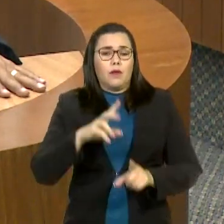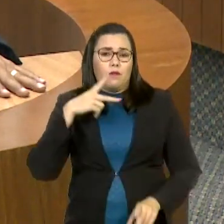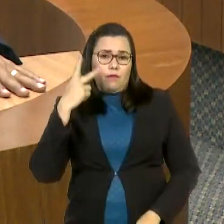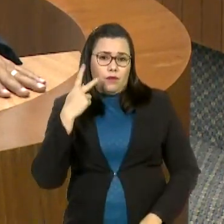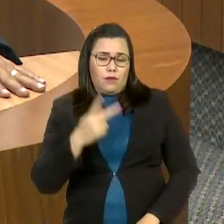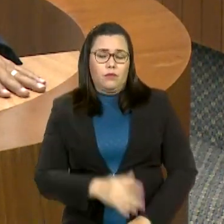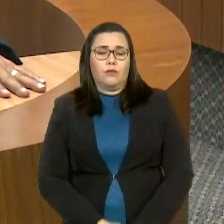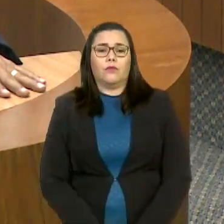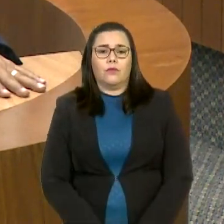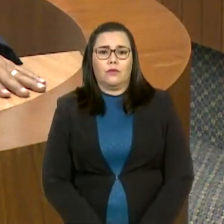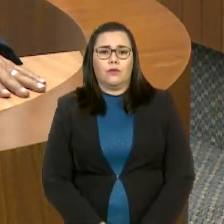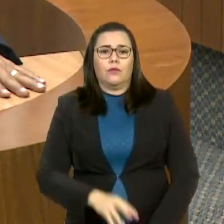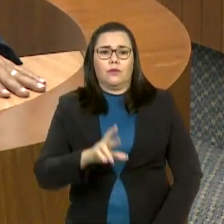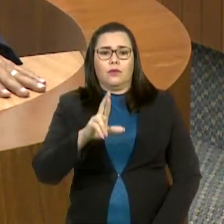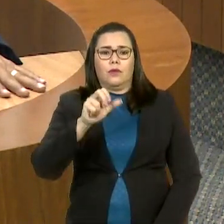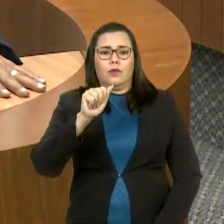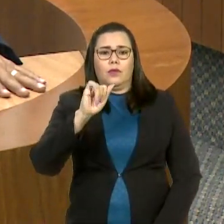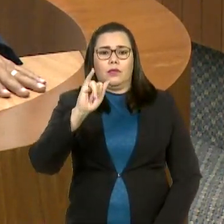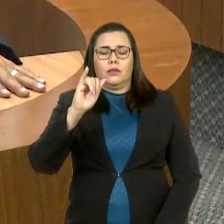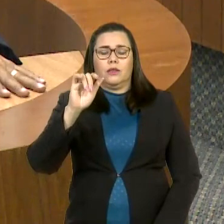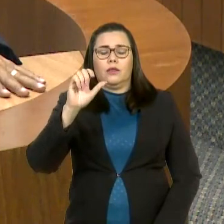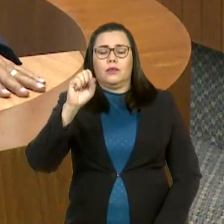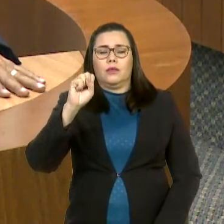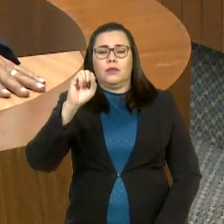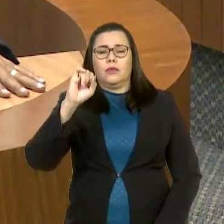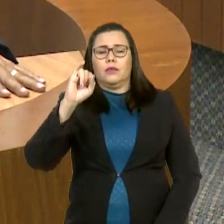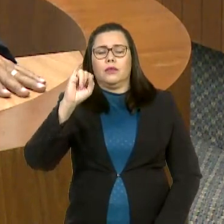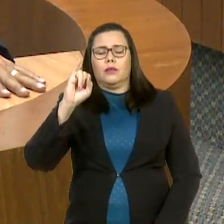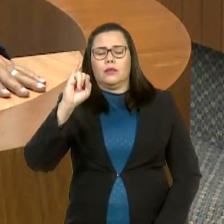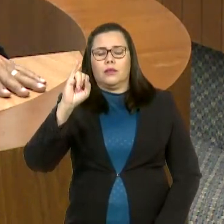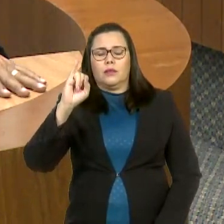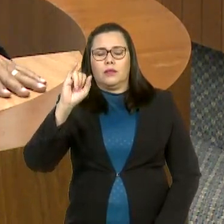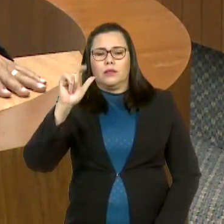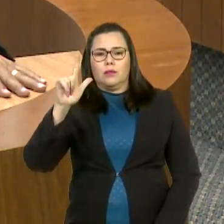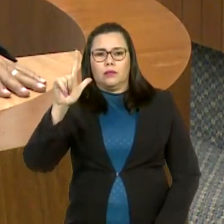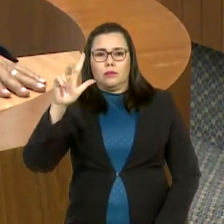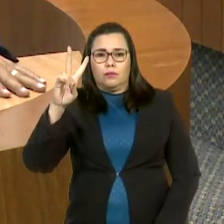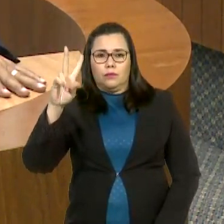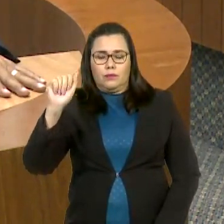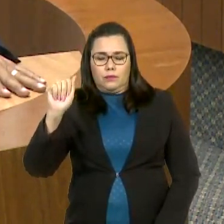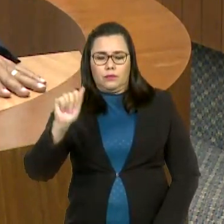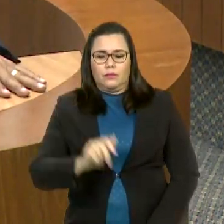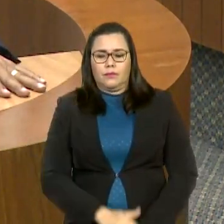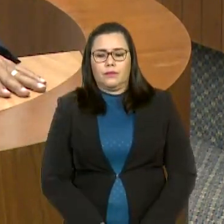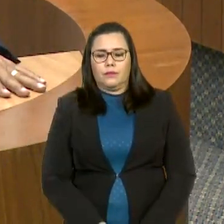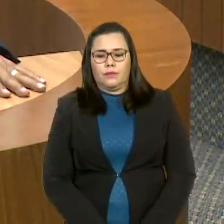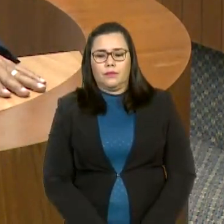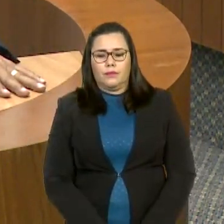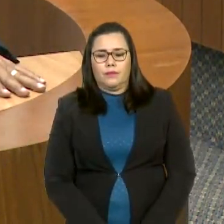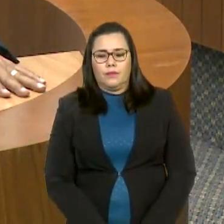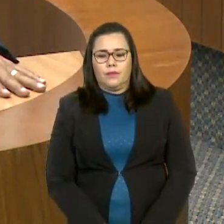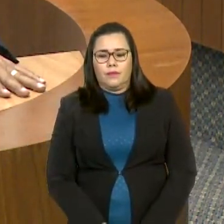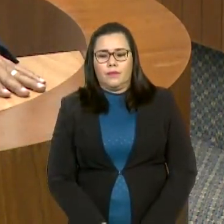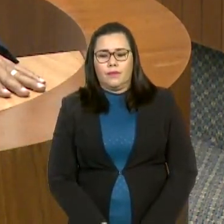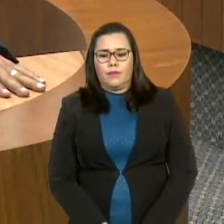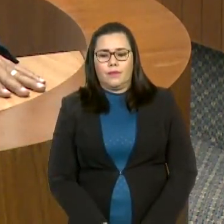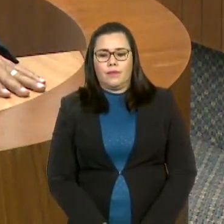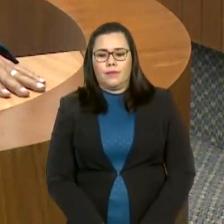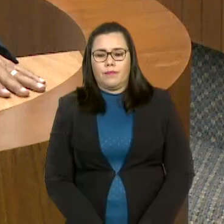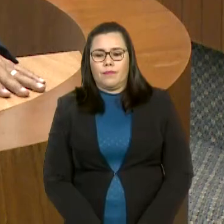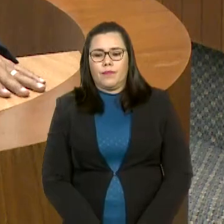Ariston. É com imenso prazer e alegria que estou recebendo vocês aqui nessa casa, Casa do